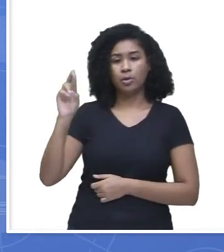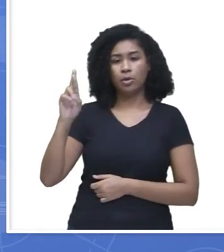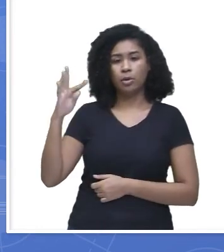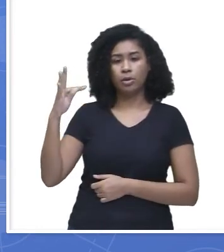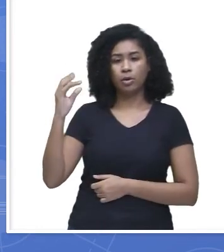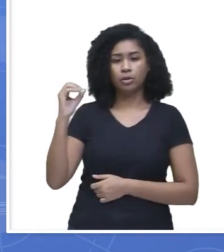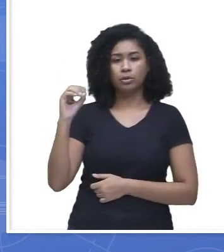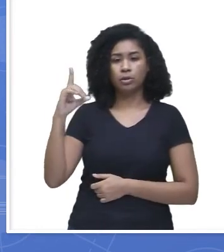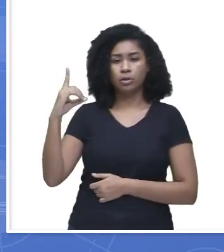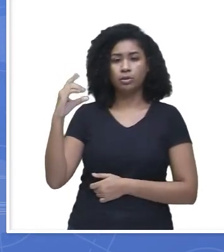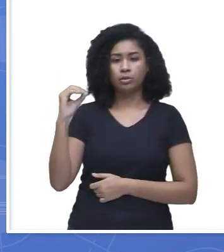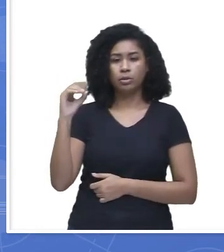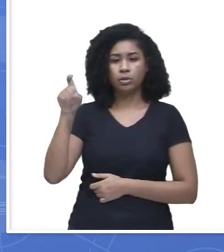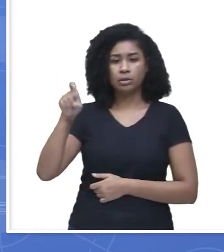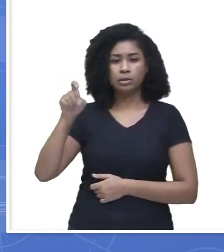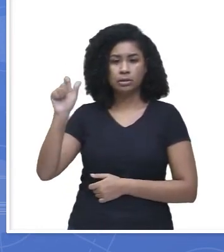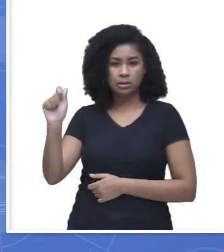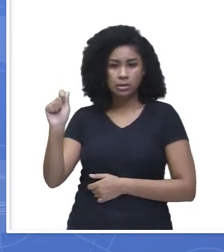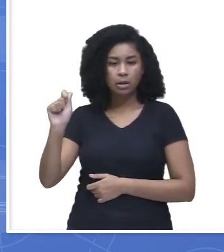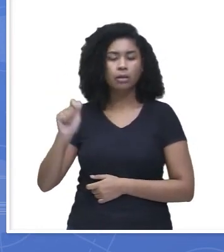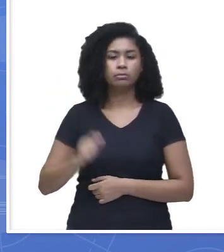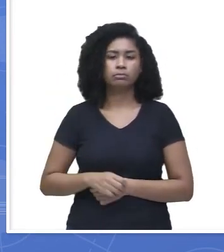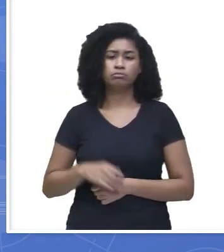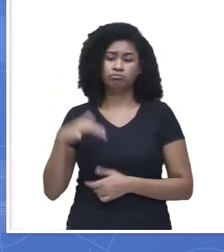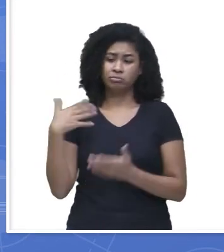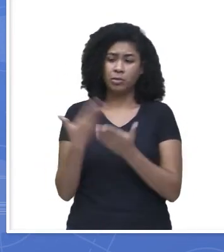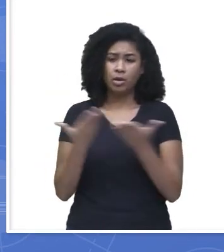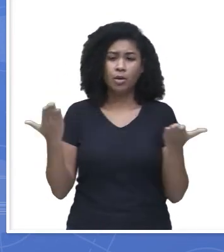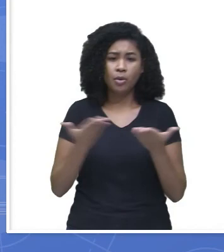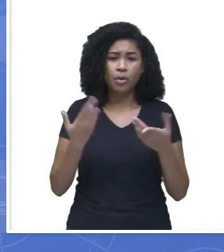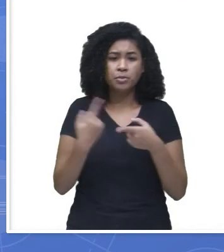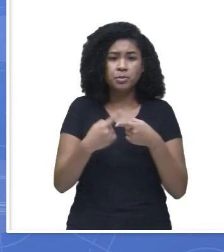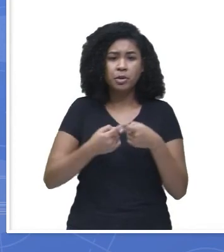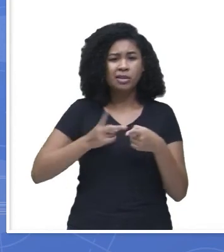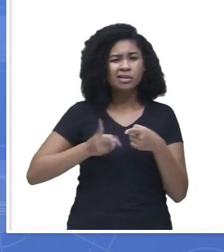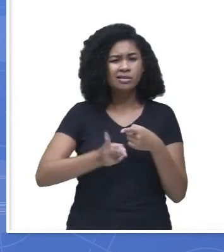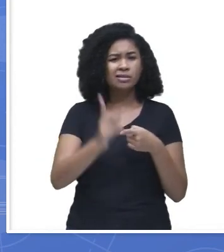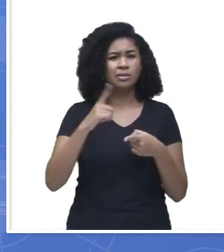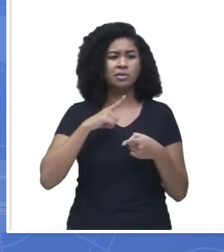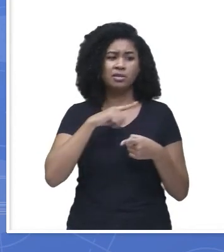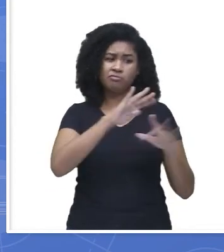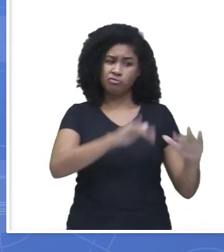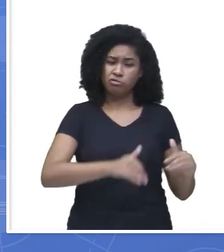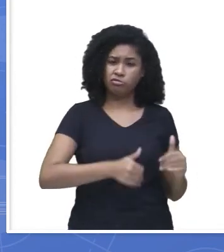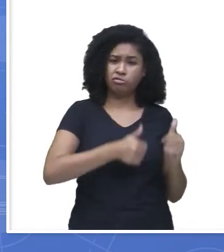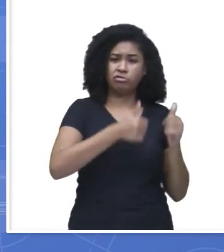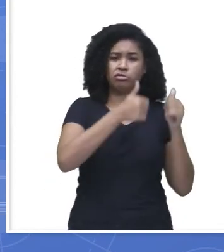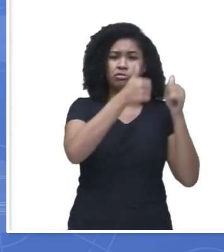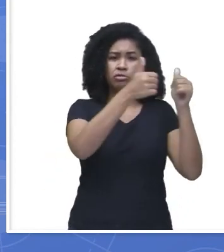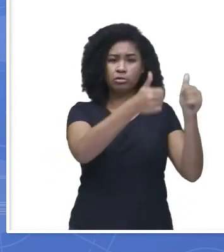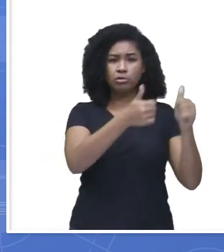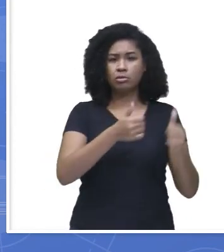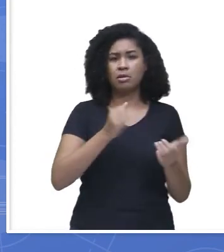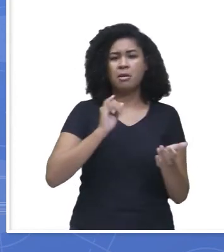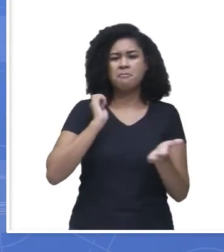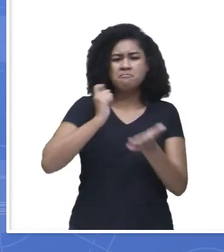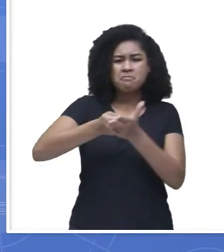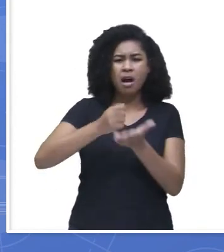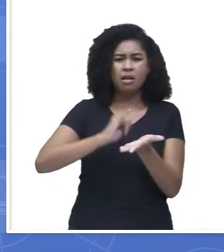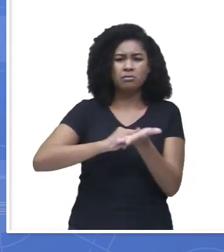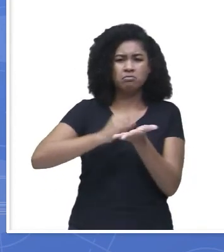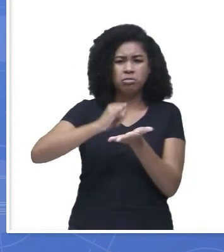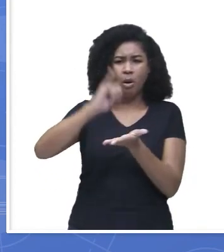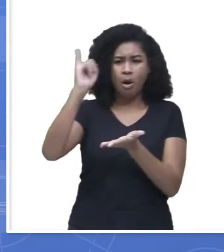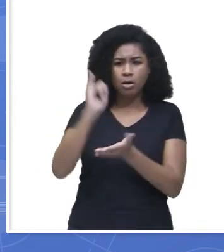ela vem colada. Por quê? Porque ela é um grupo que se favorece. Ela também não paga impostos, ela está